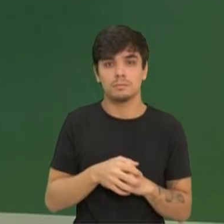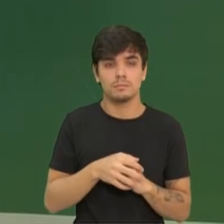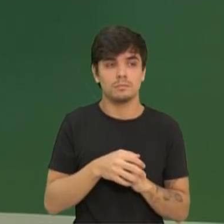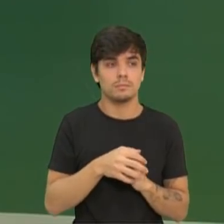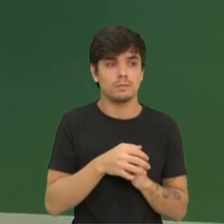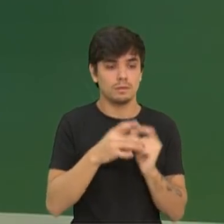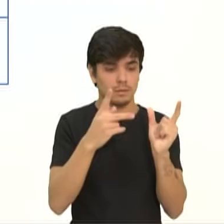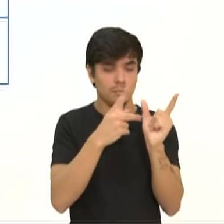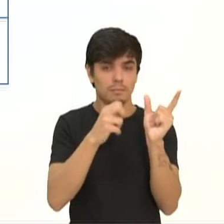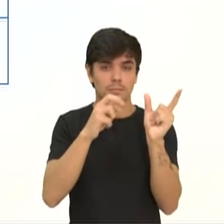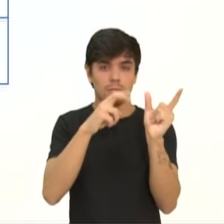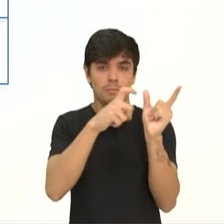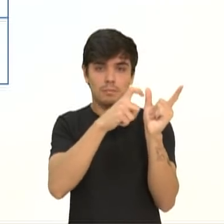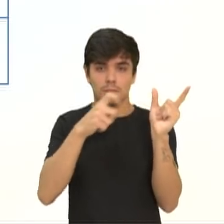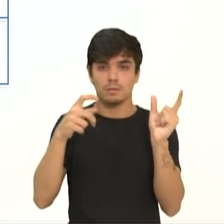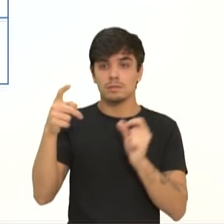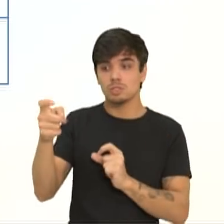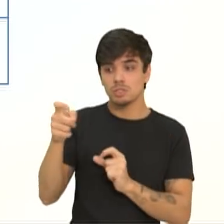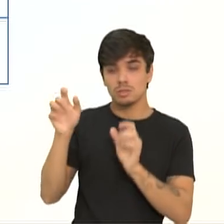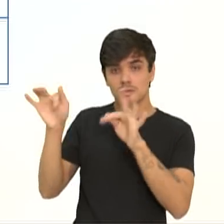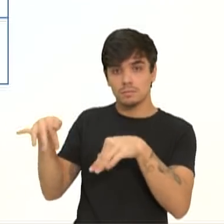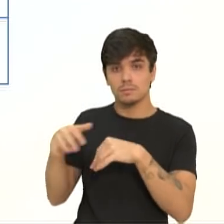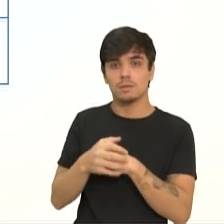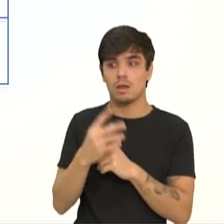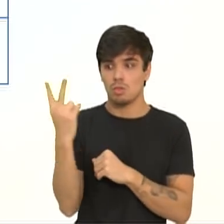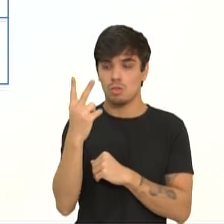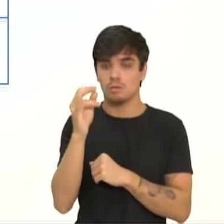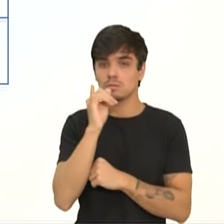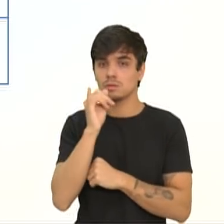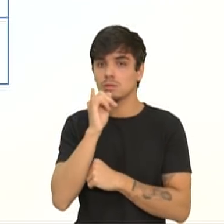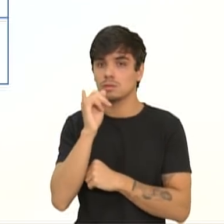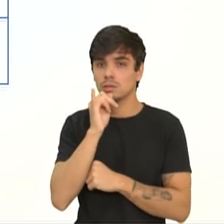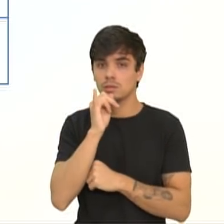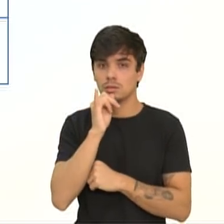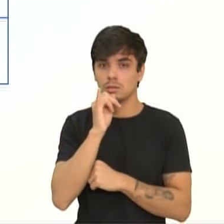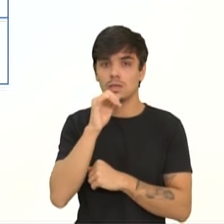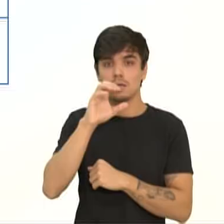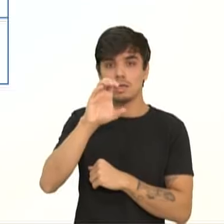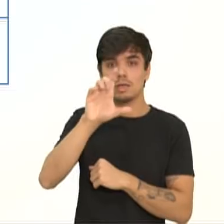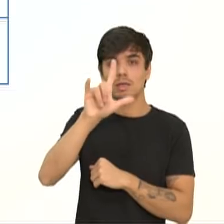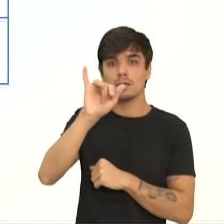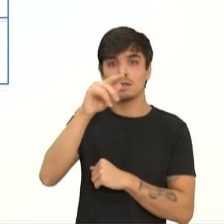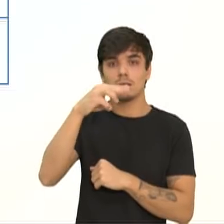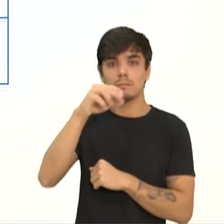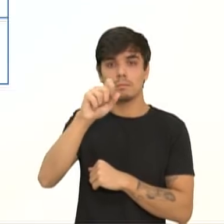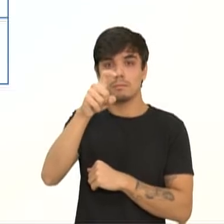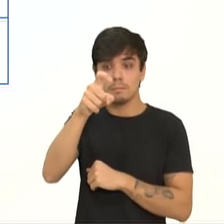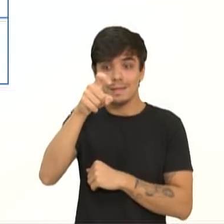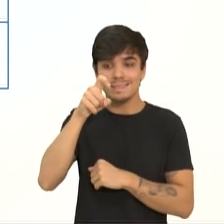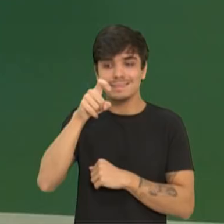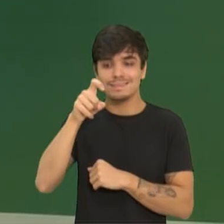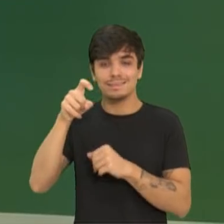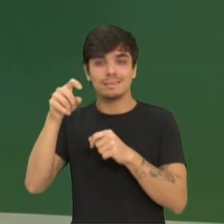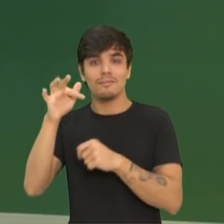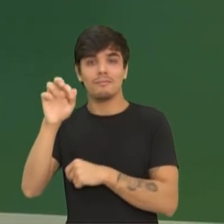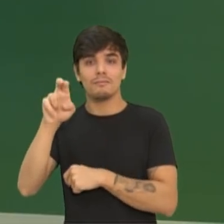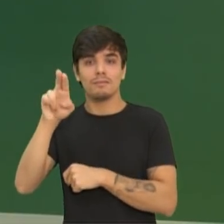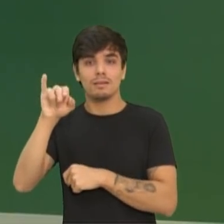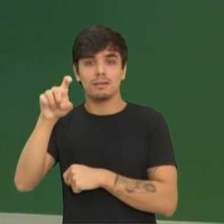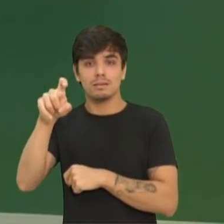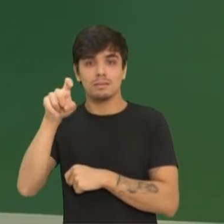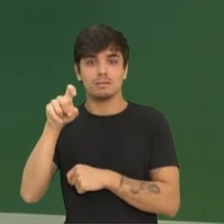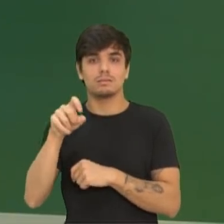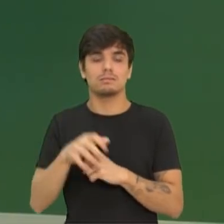Paroxítona terminada em X, um exemplo, dois exemplos. Clímax e fênix, certo? Temos